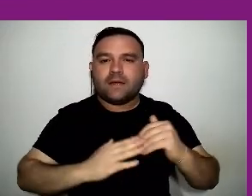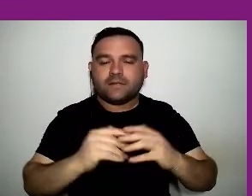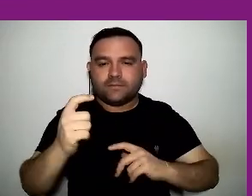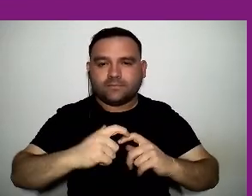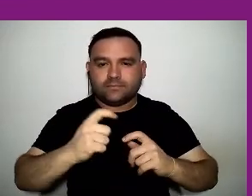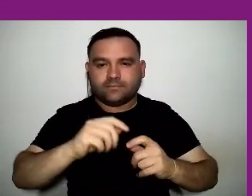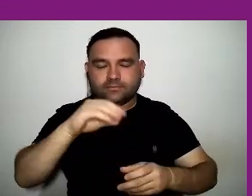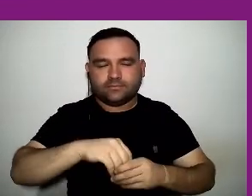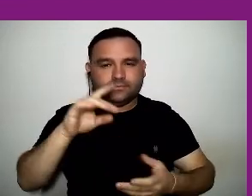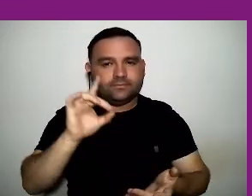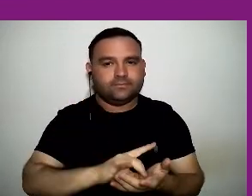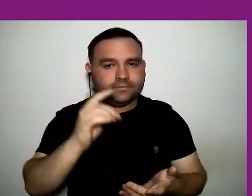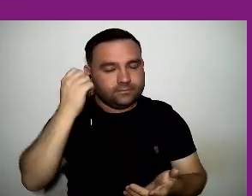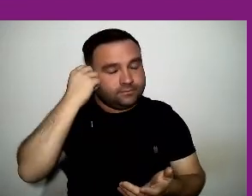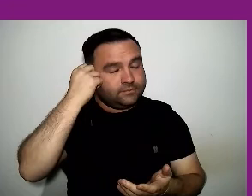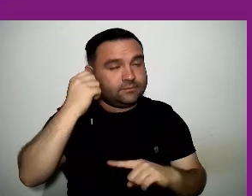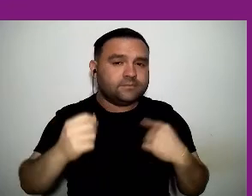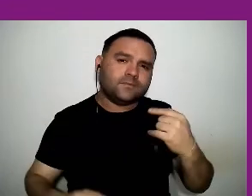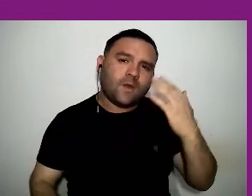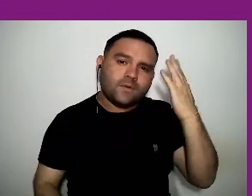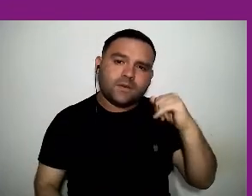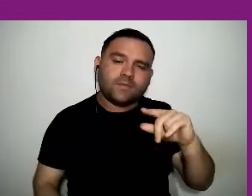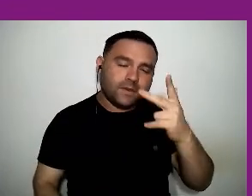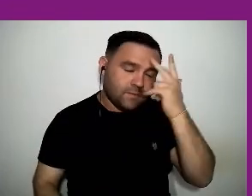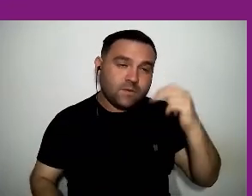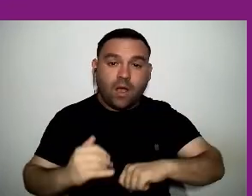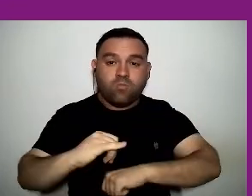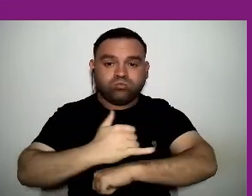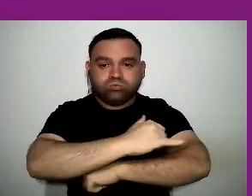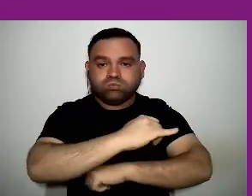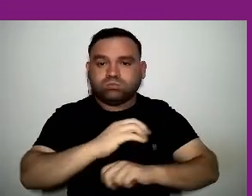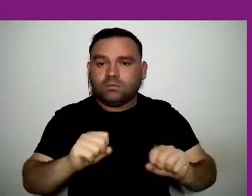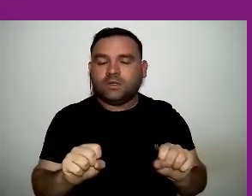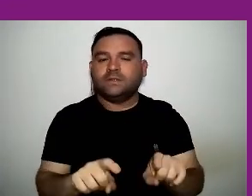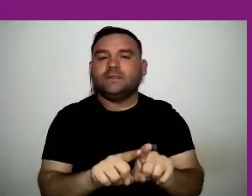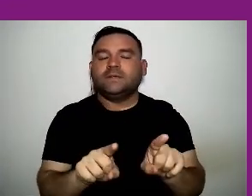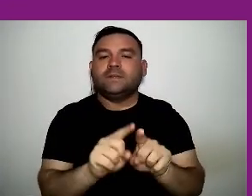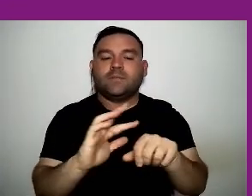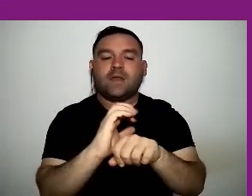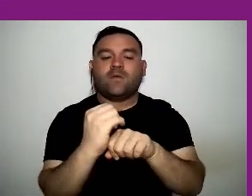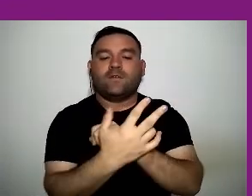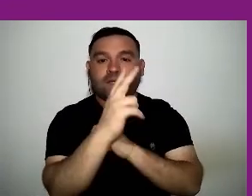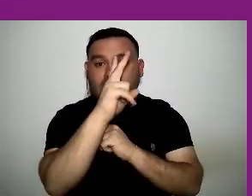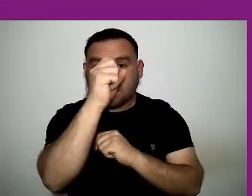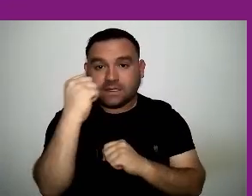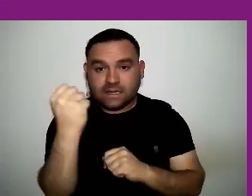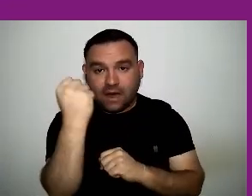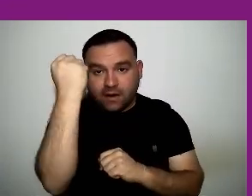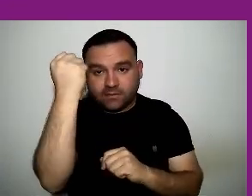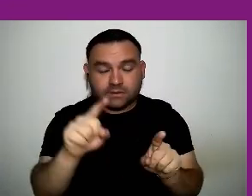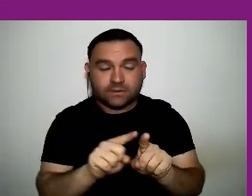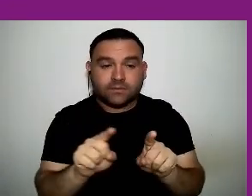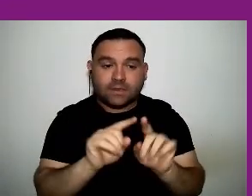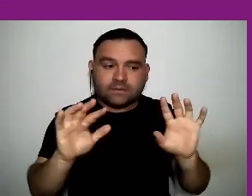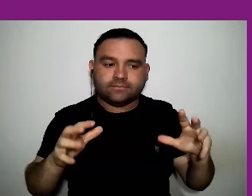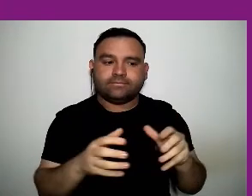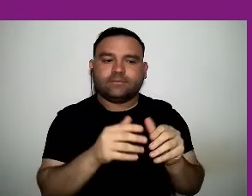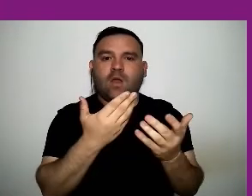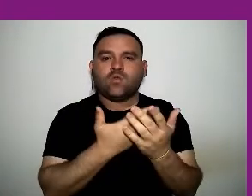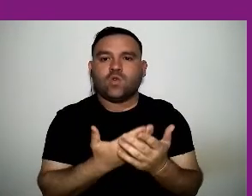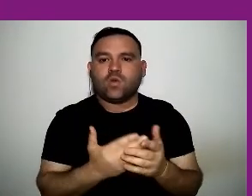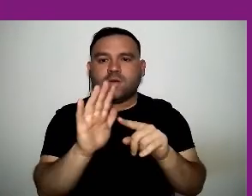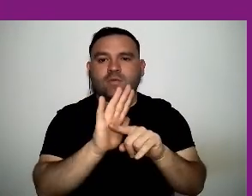de fato, nós sabemos que pacientes obesos são mais suscetíveis à COVID grave, e esse grupo